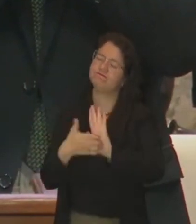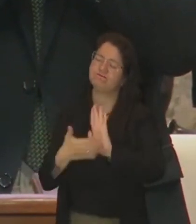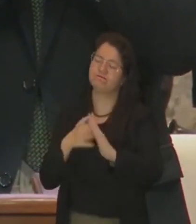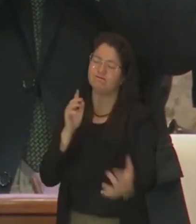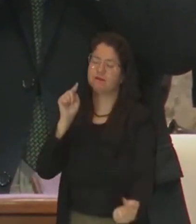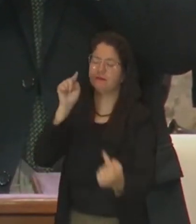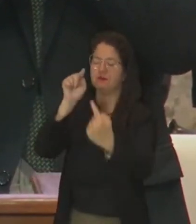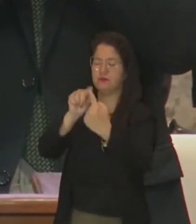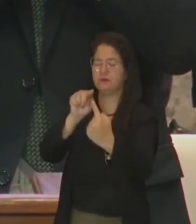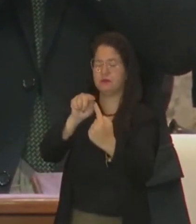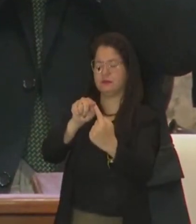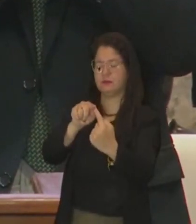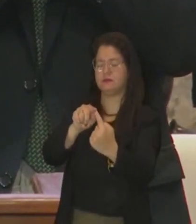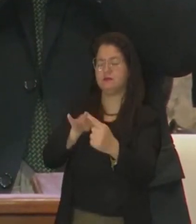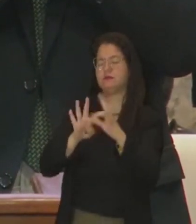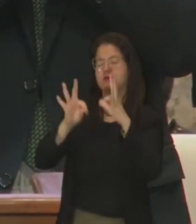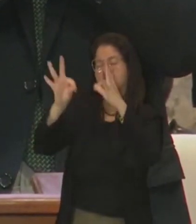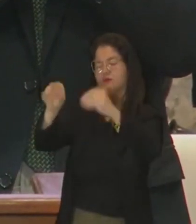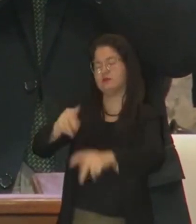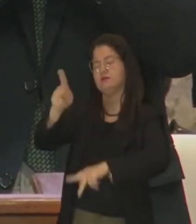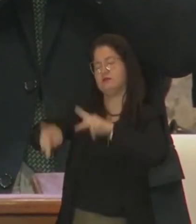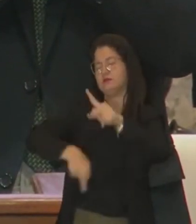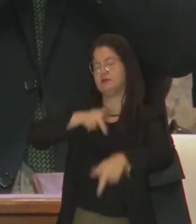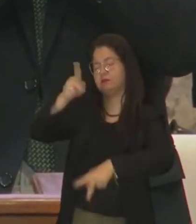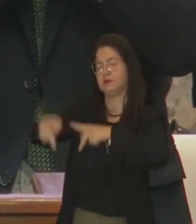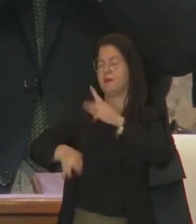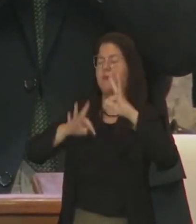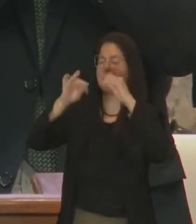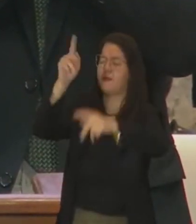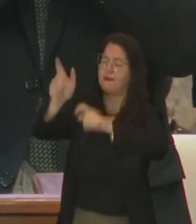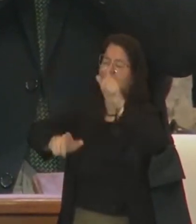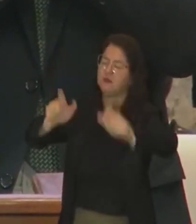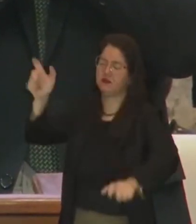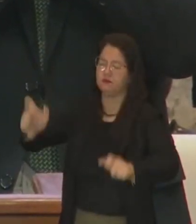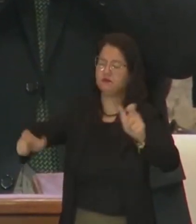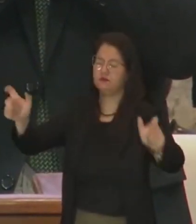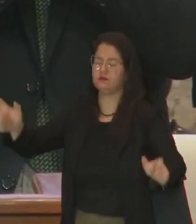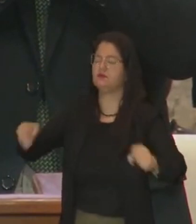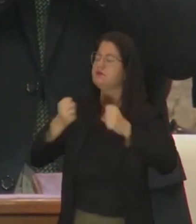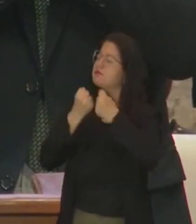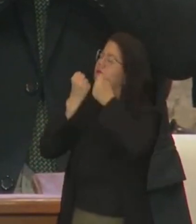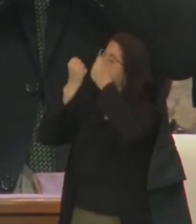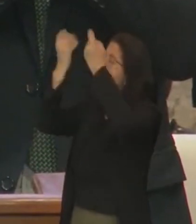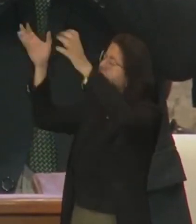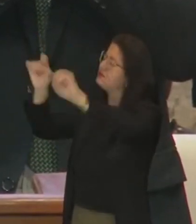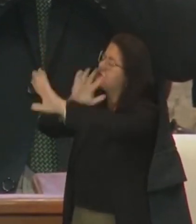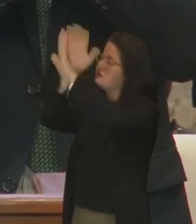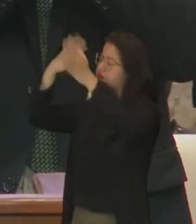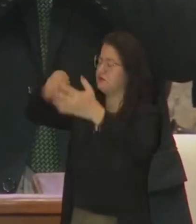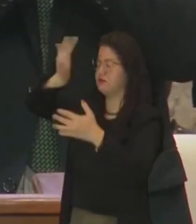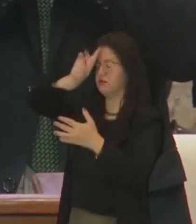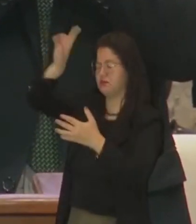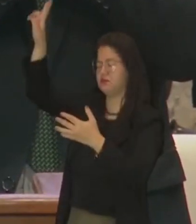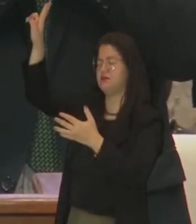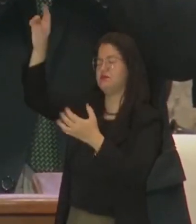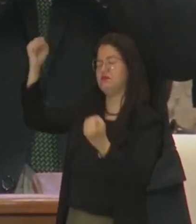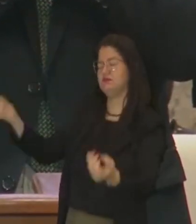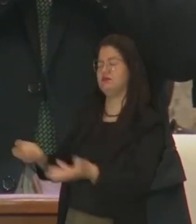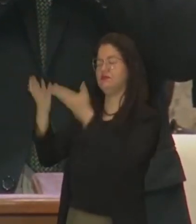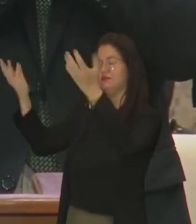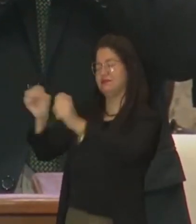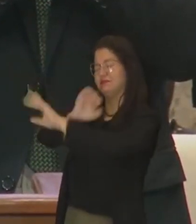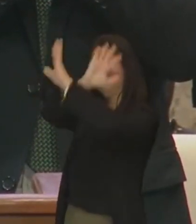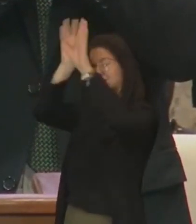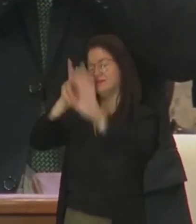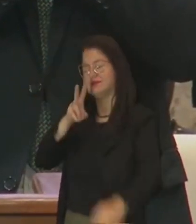propósito, de que todos os povos, todas as pessoas deem glória ao Senhor, tributem ao Senhor glória